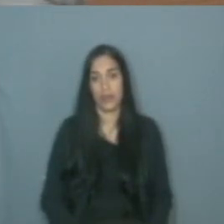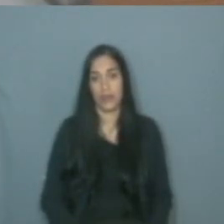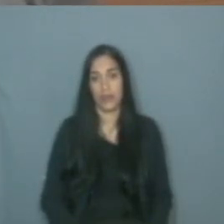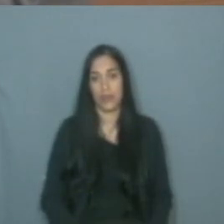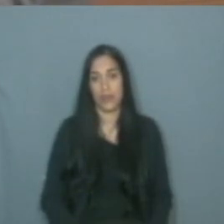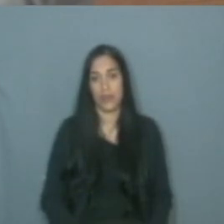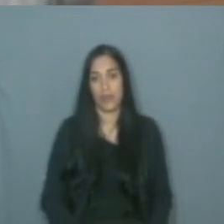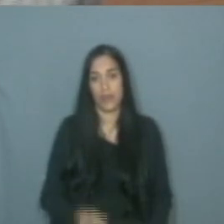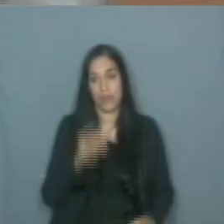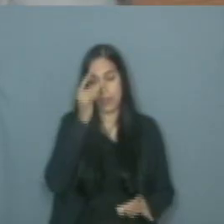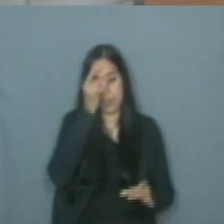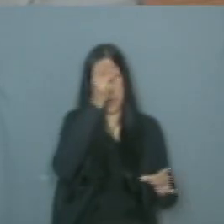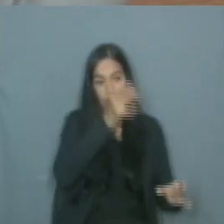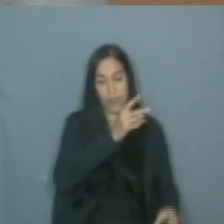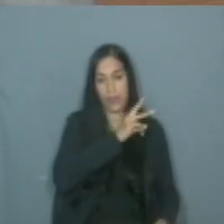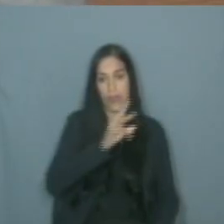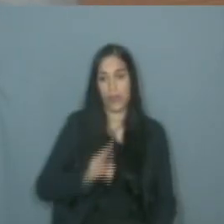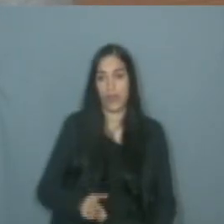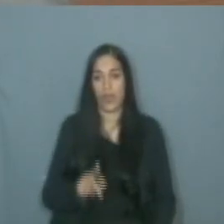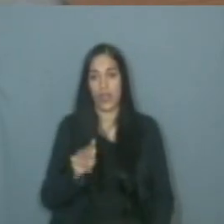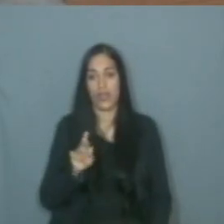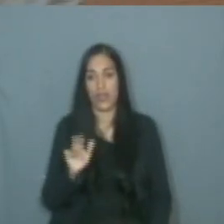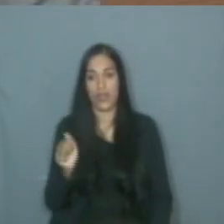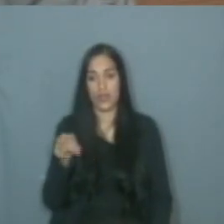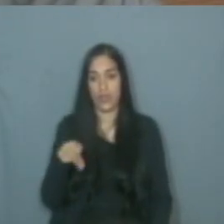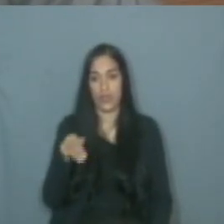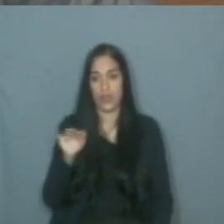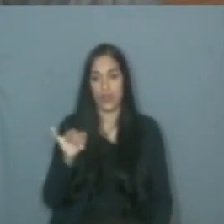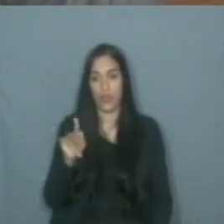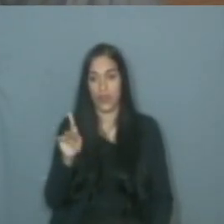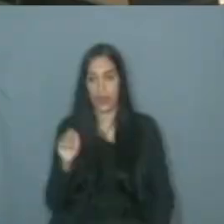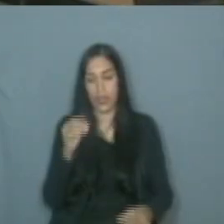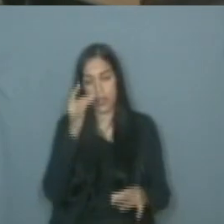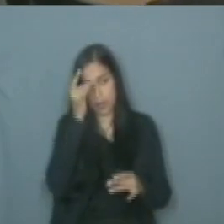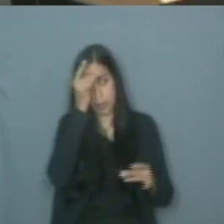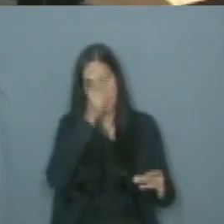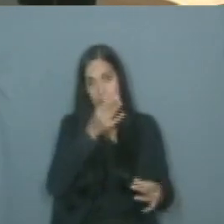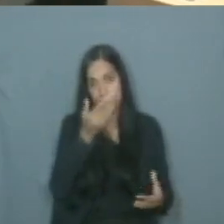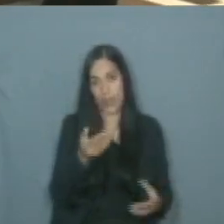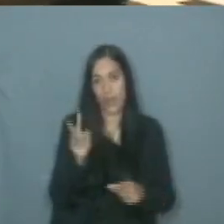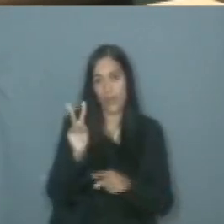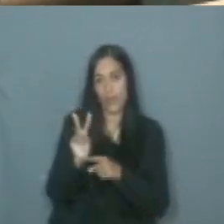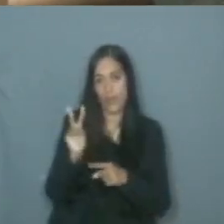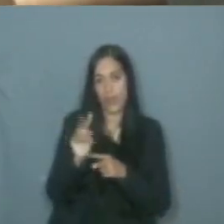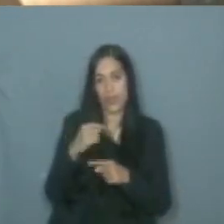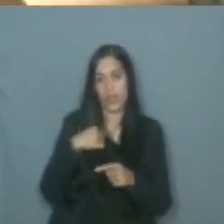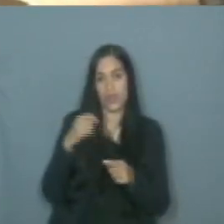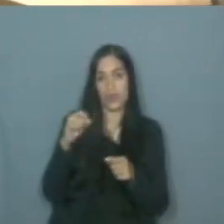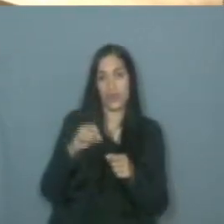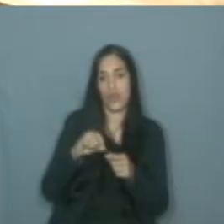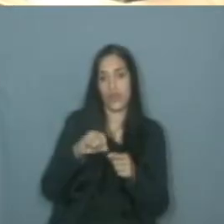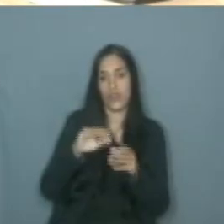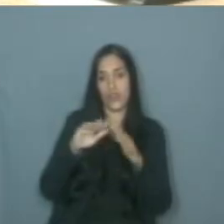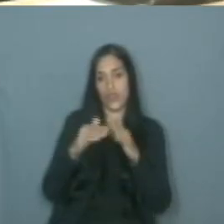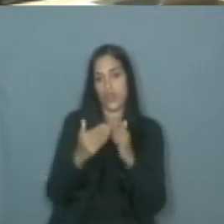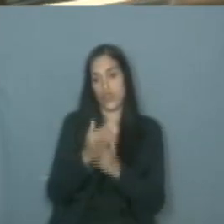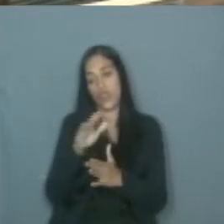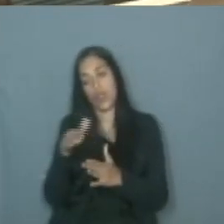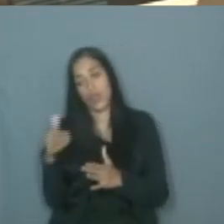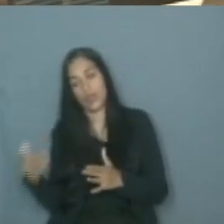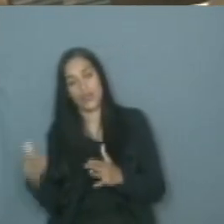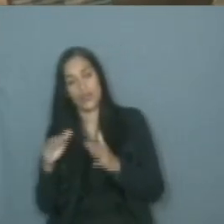Deixa eu escutar o seu à parte, vereador Gilson Machado Filho. Só para complementar, vereador Eduardo Moura, em uma fiscalização que eu fiz aqui ao lado, na Escola Municipal dos